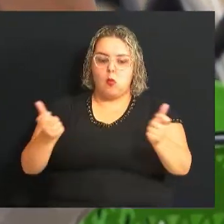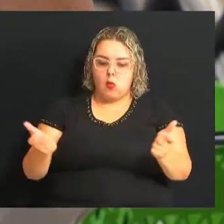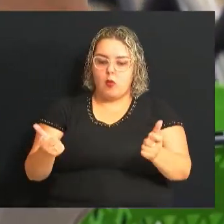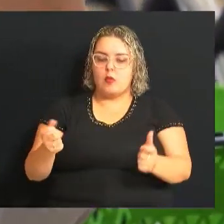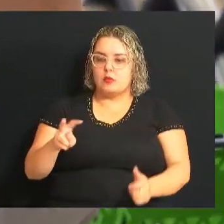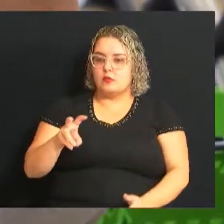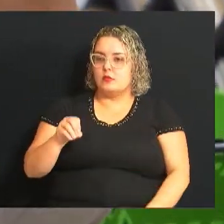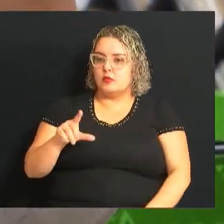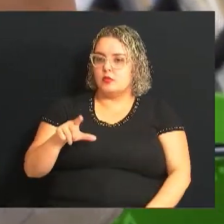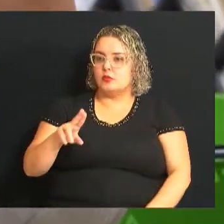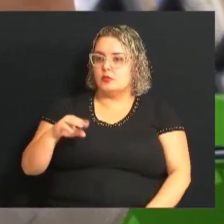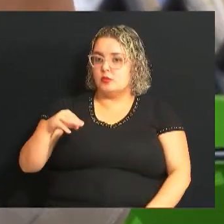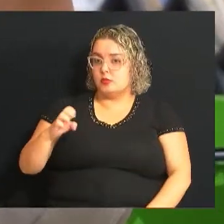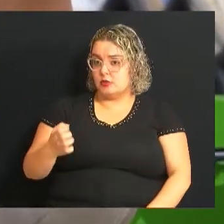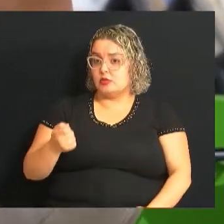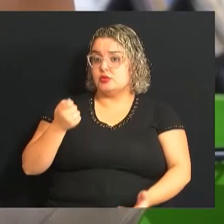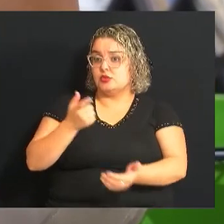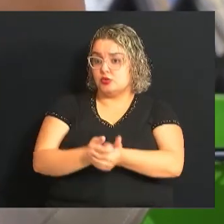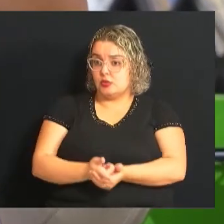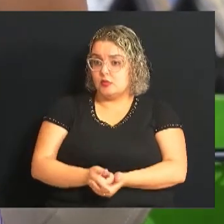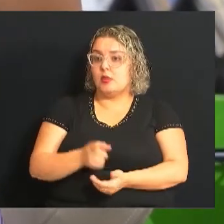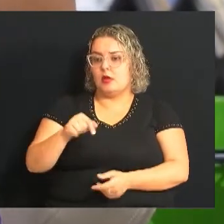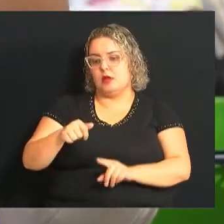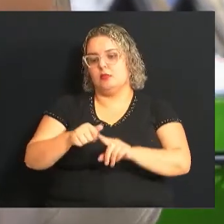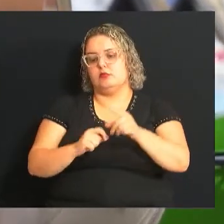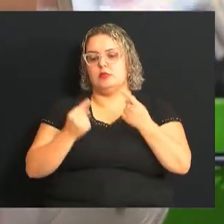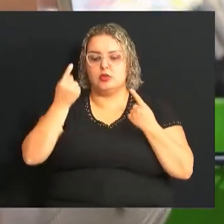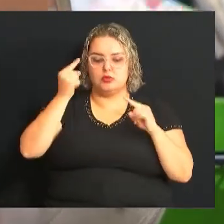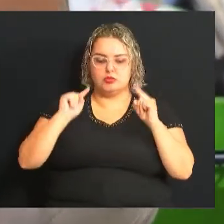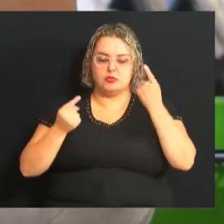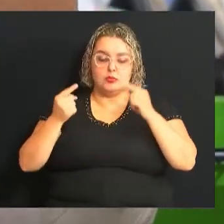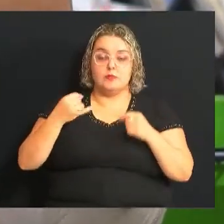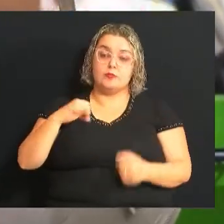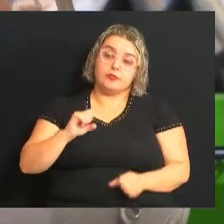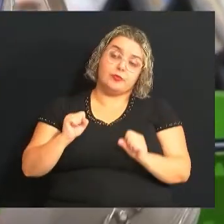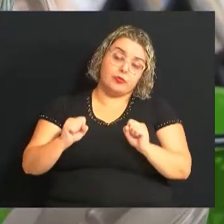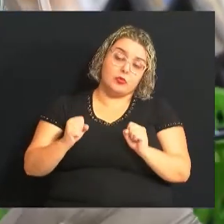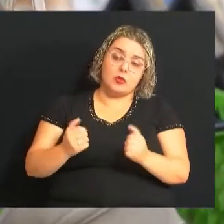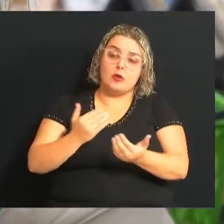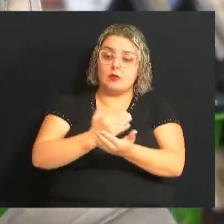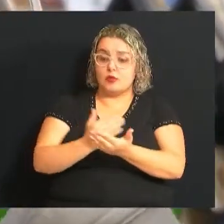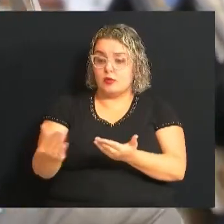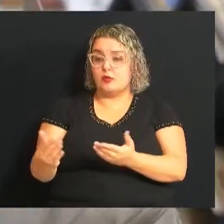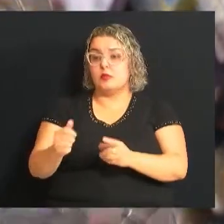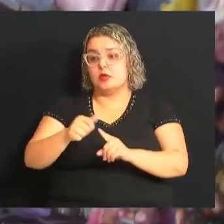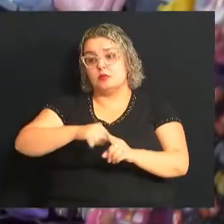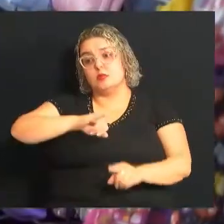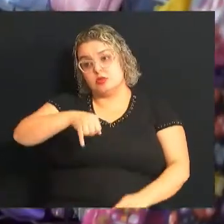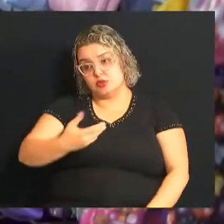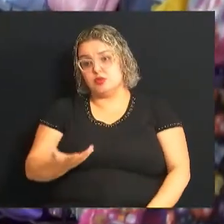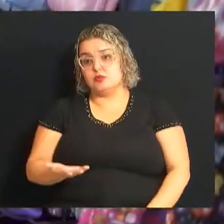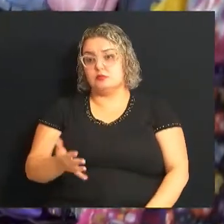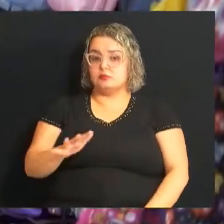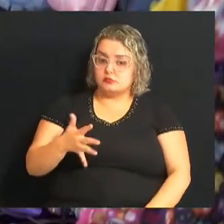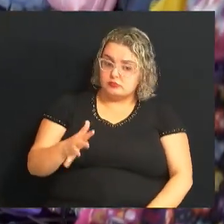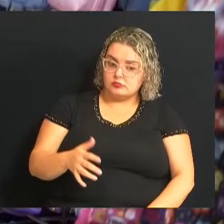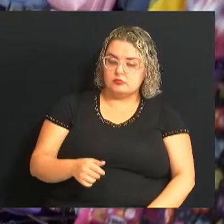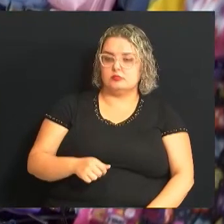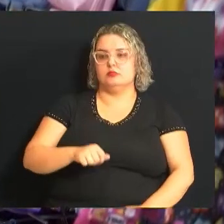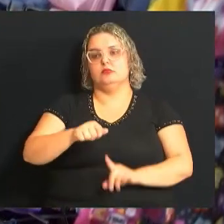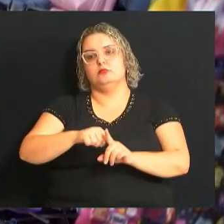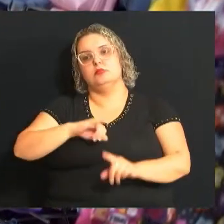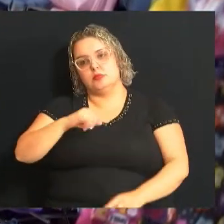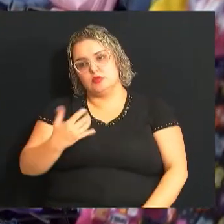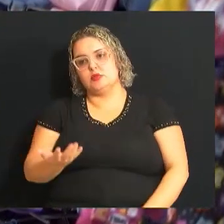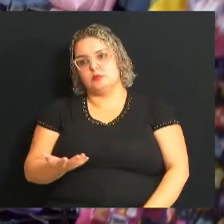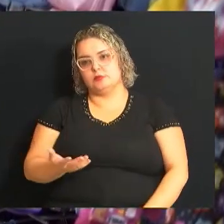de compras é em fevereiro. Então se puder fazer isso no início de janeiro, né? Em meados de janeiro, pode